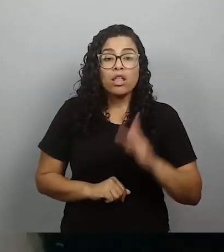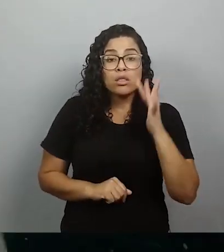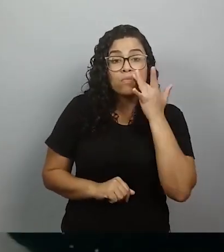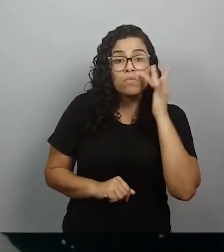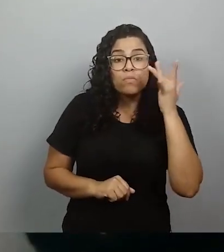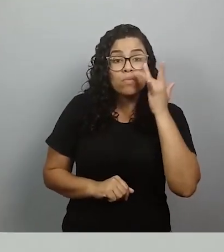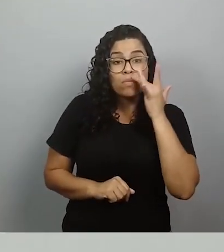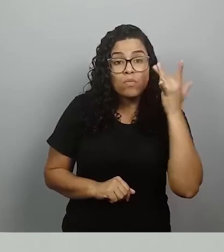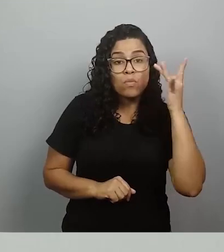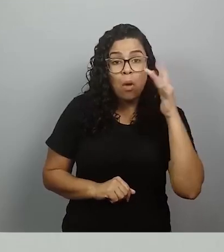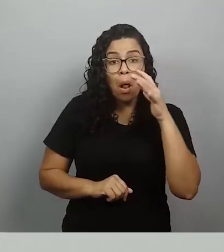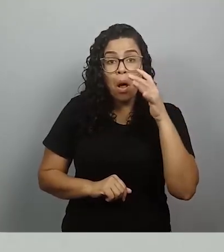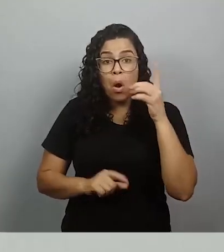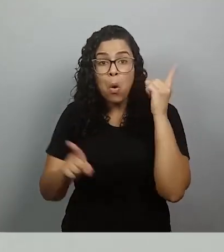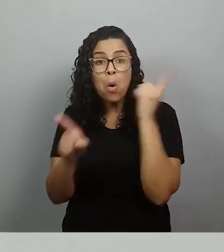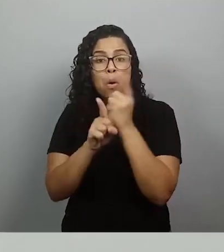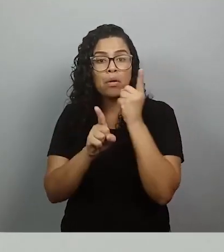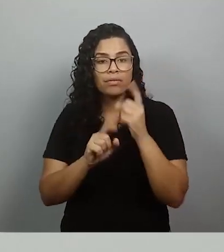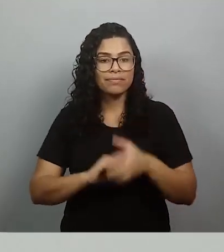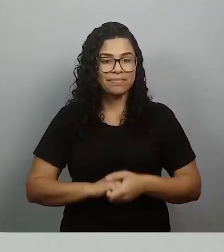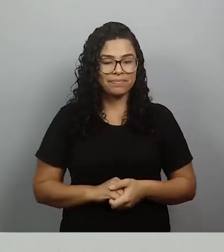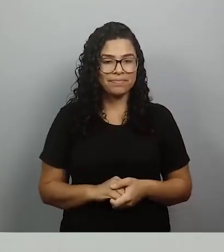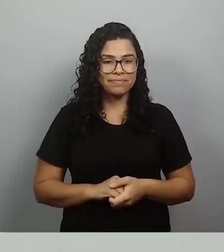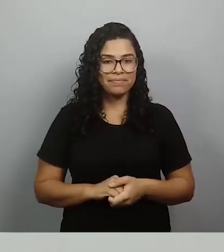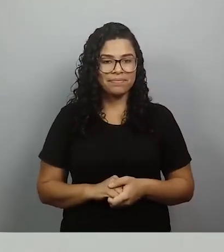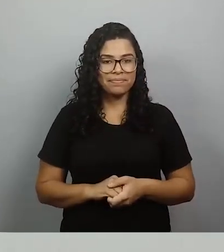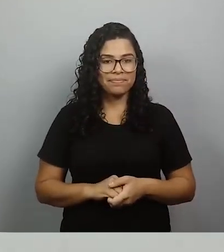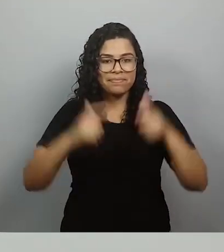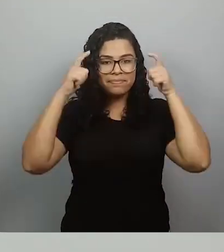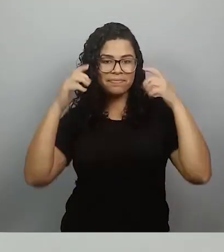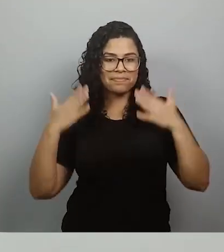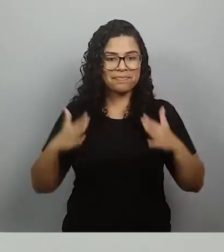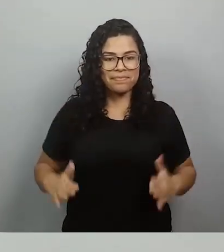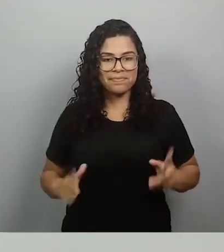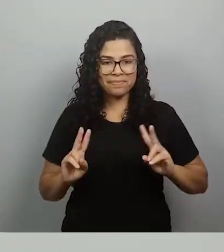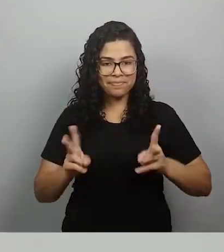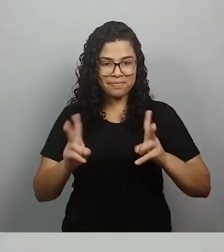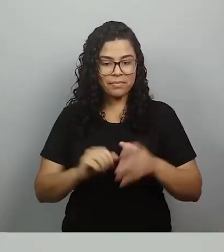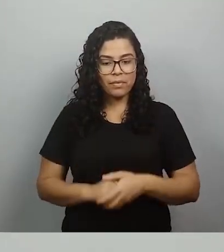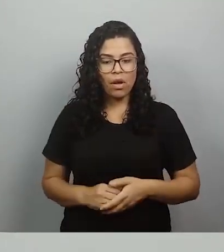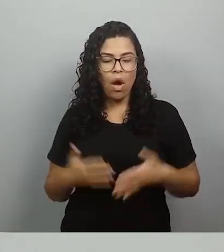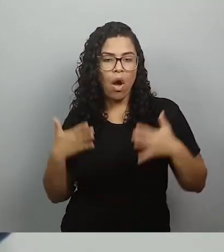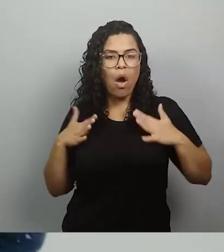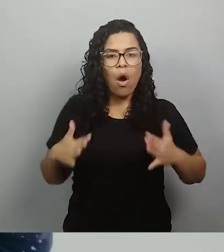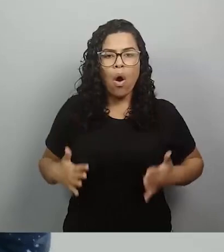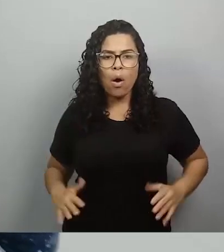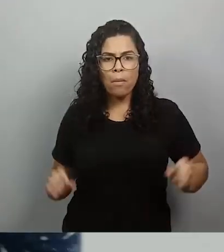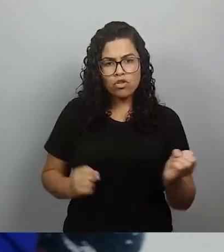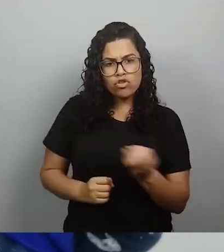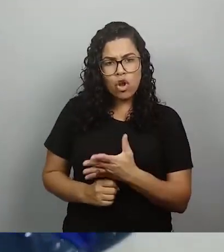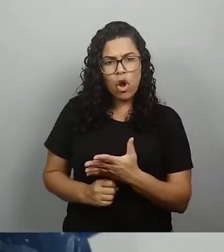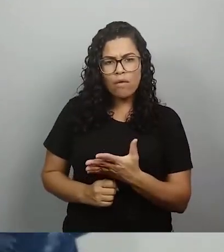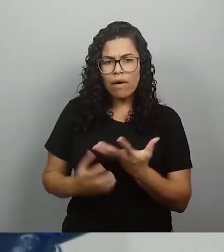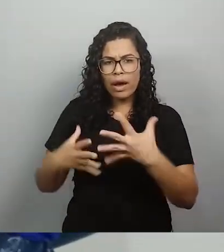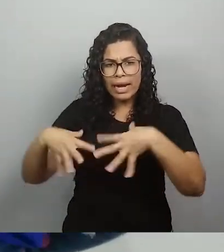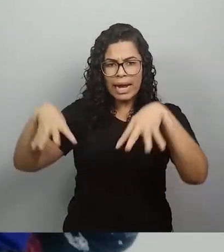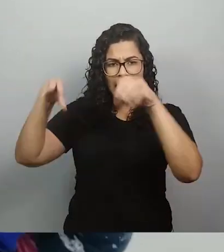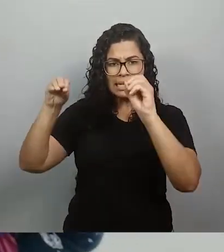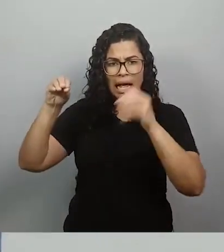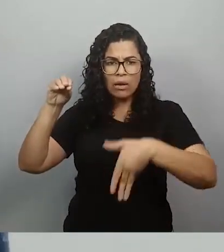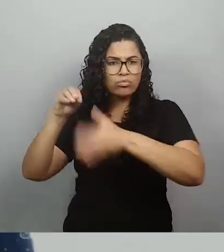tesouro. Continua, Princesa Fresca. Ai, minha roupa nova. Eu não vou querer sair do castelo